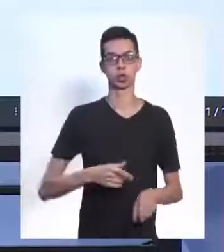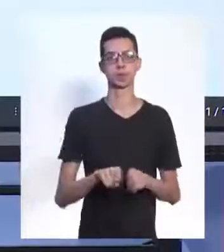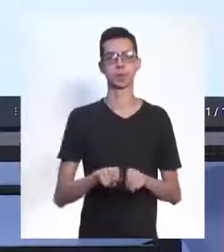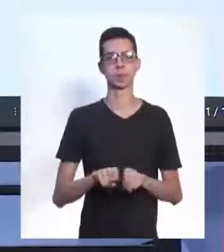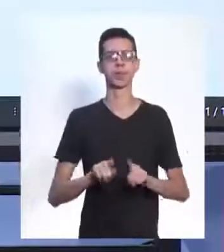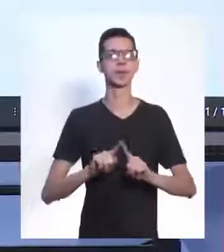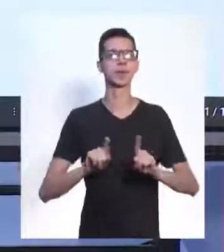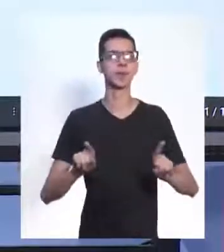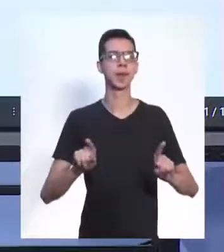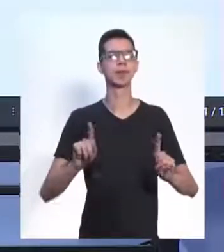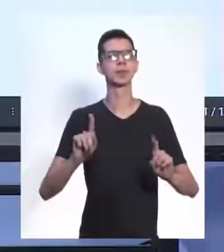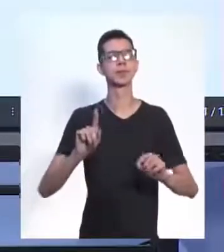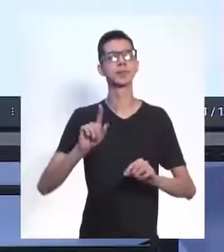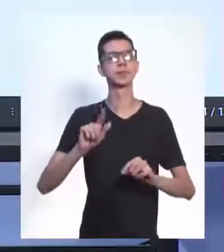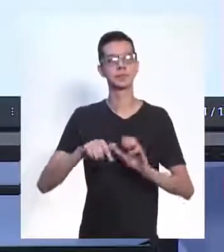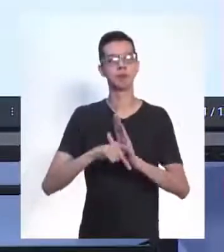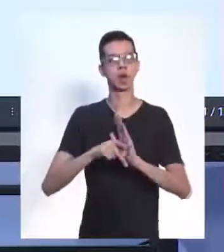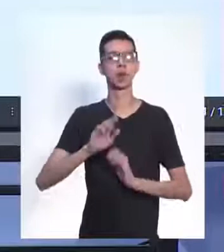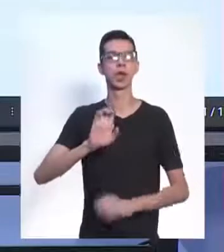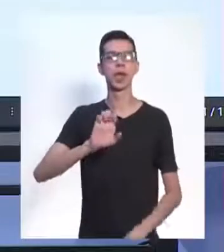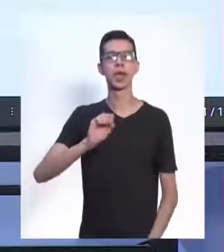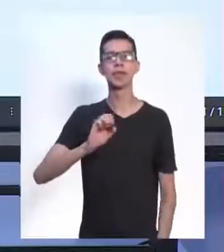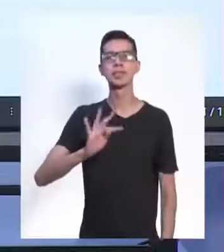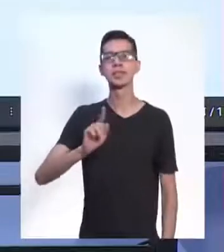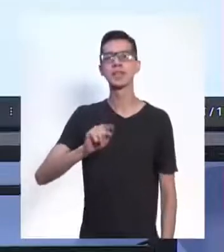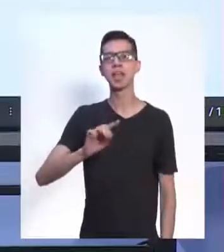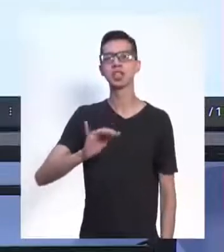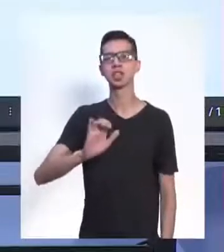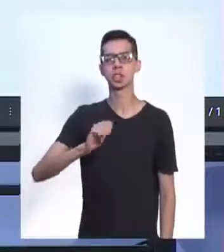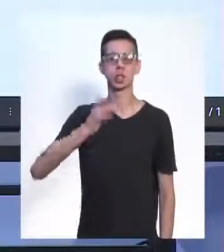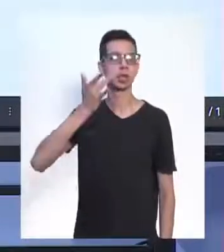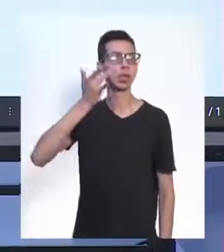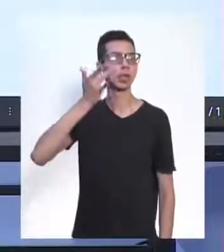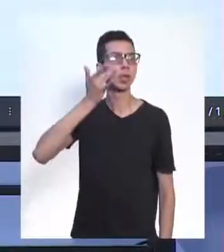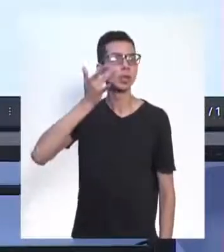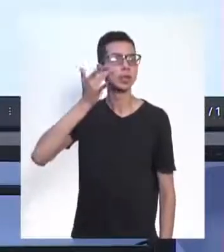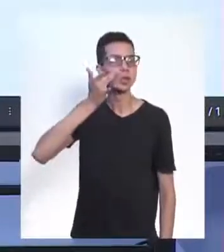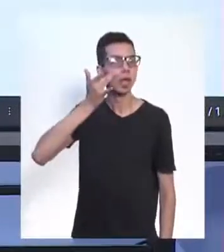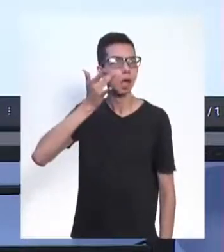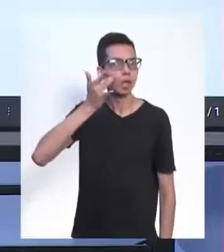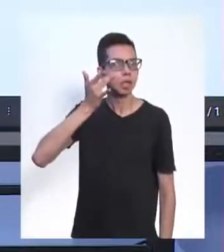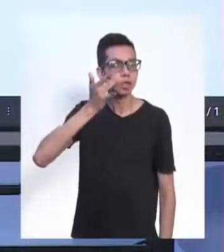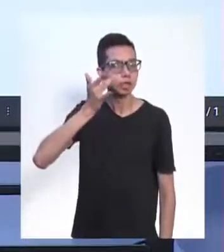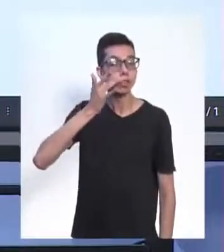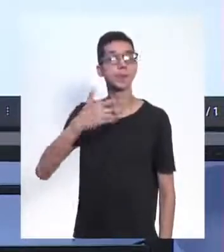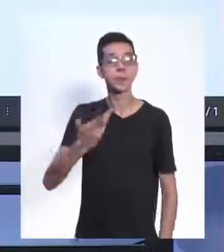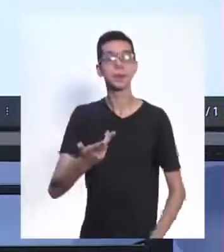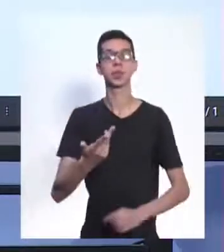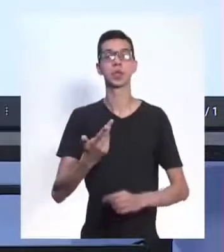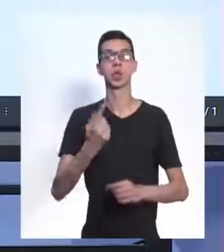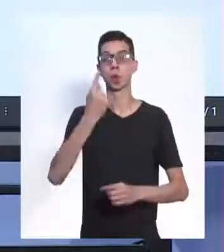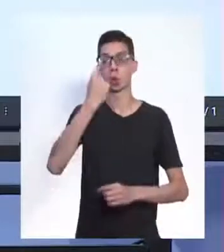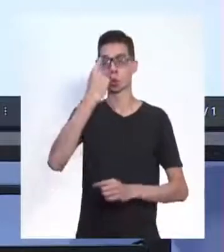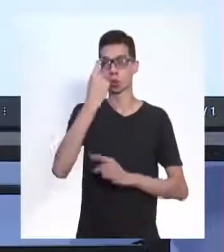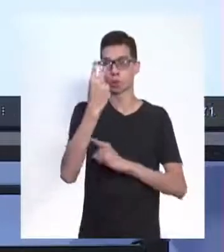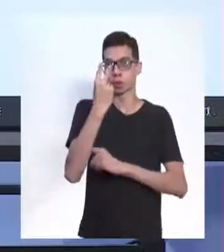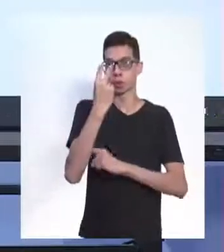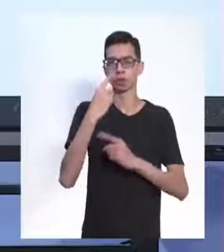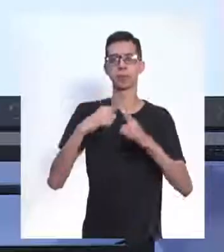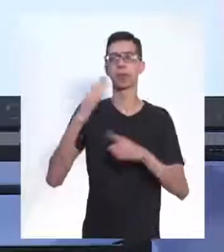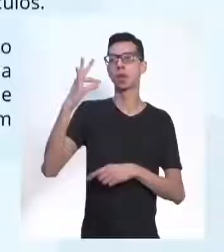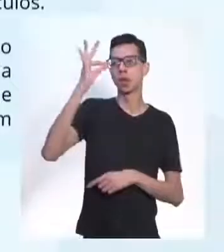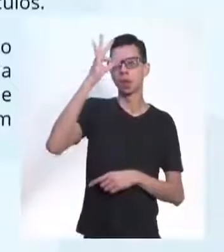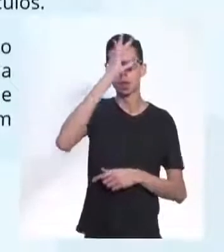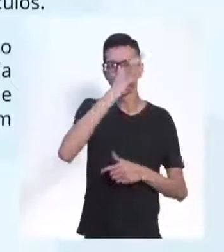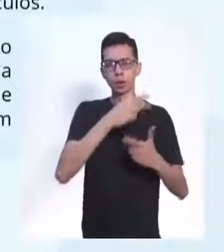era uma questão estética e também acabava protegendo os olhos de insetos, tá? Então, no Antigo Egito,